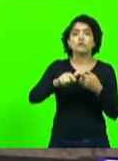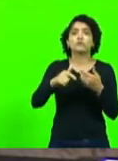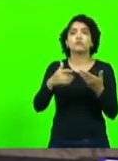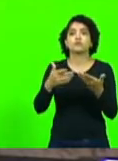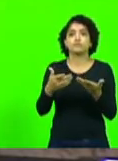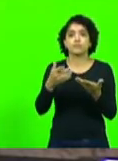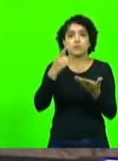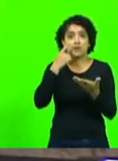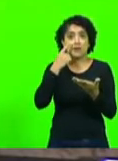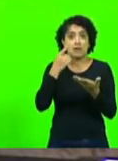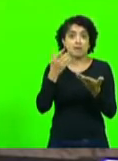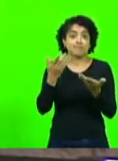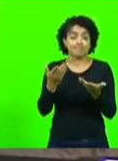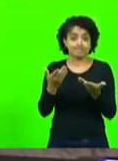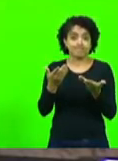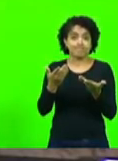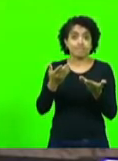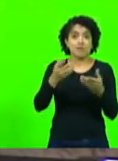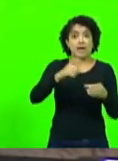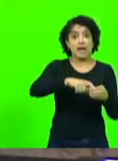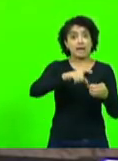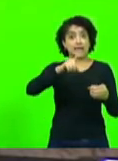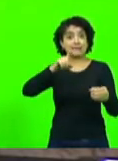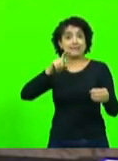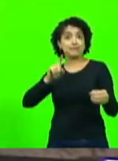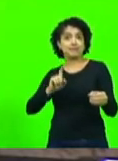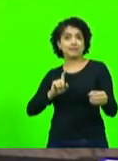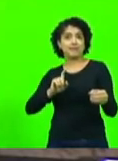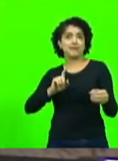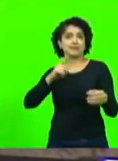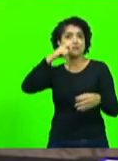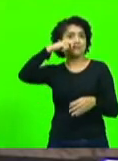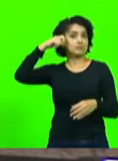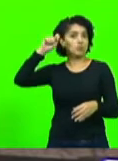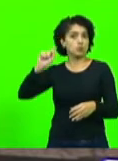coloca-se em xeque a independência da Ucrânia.